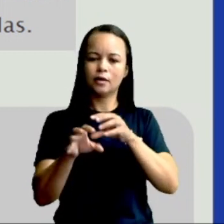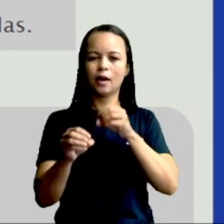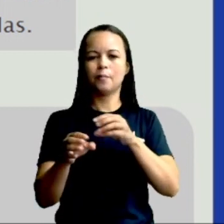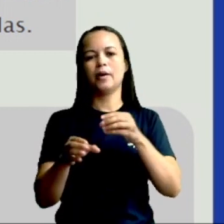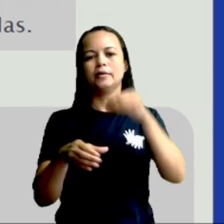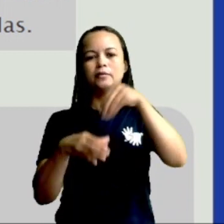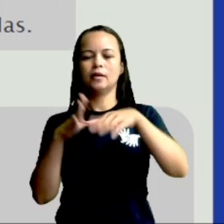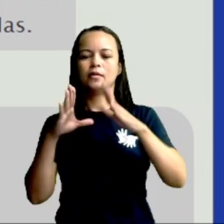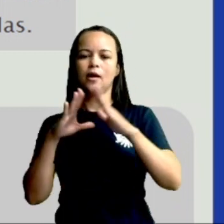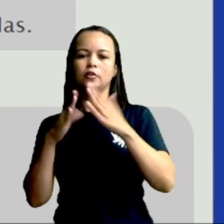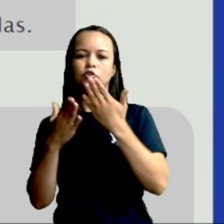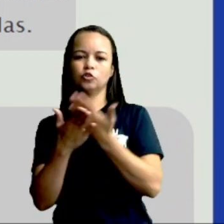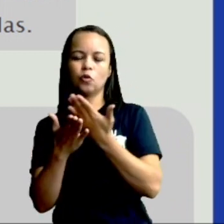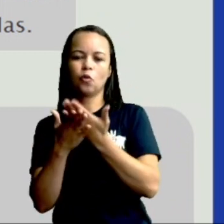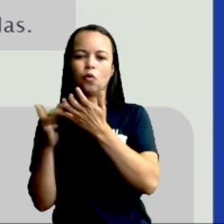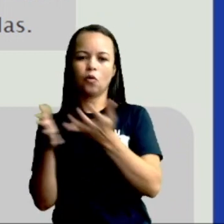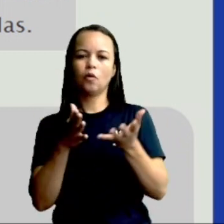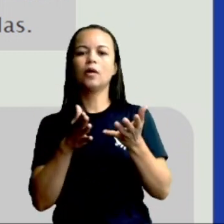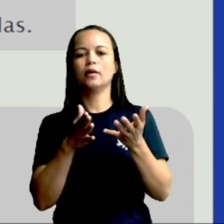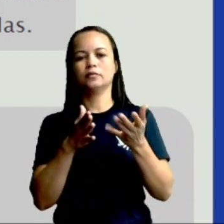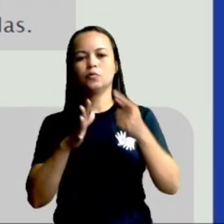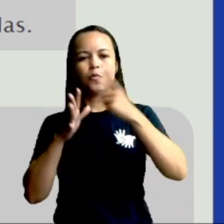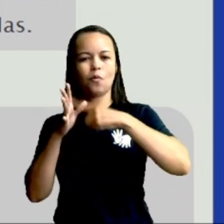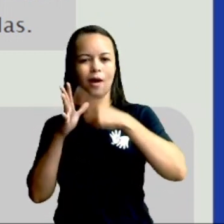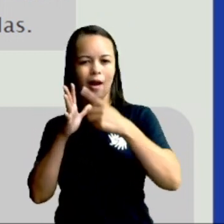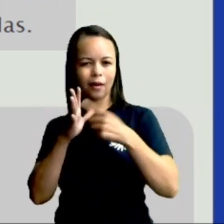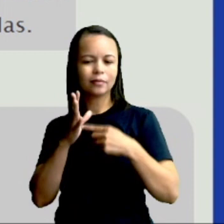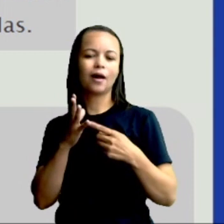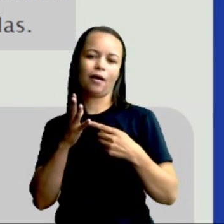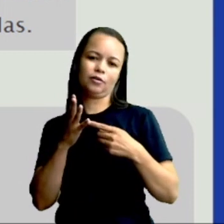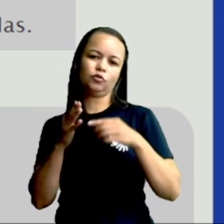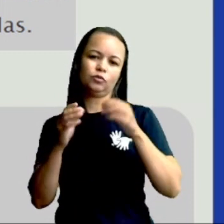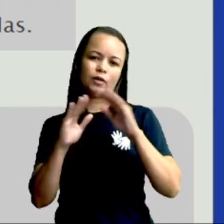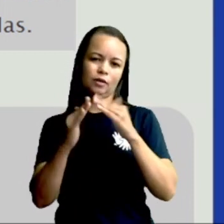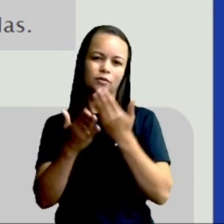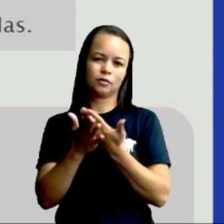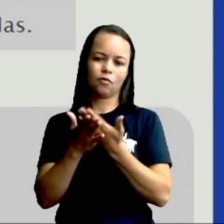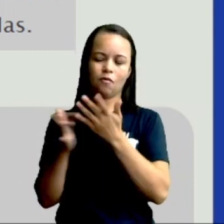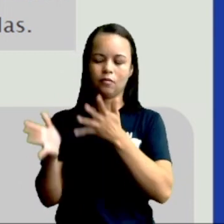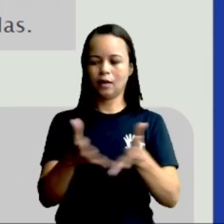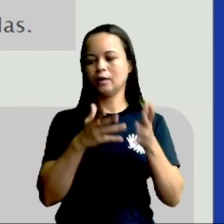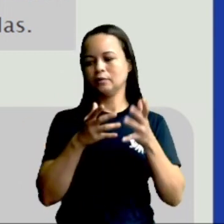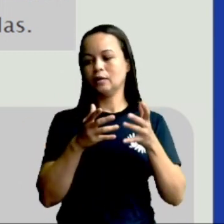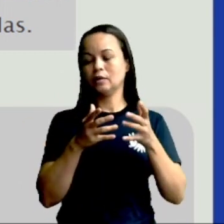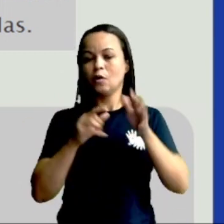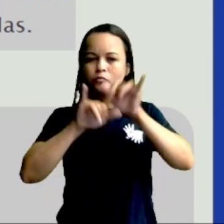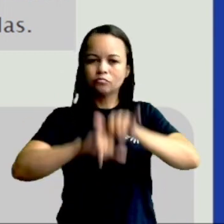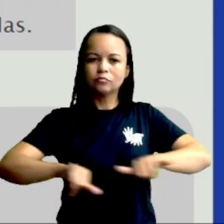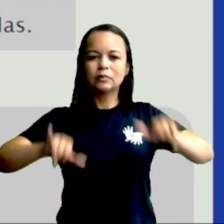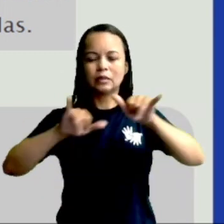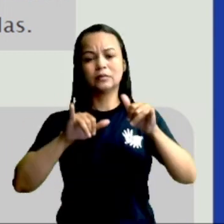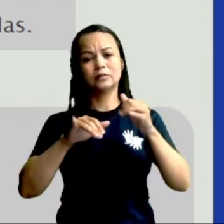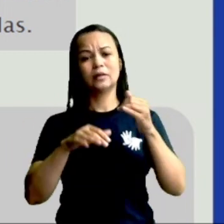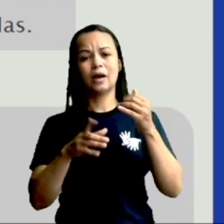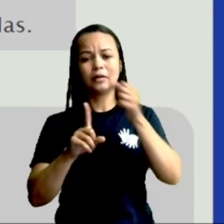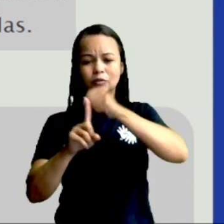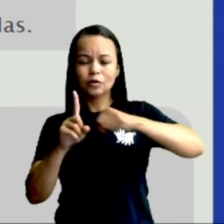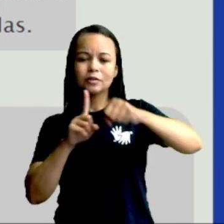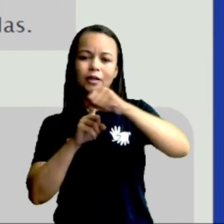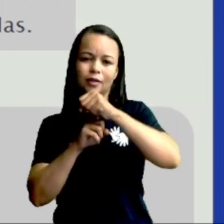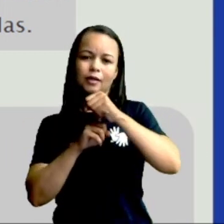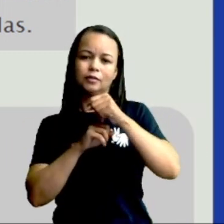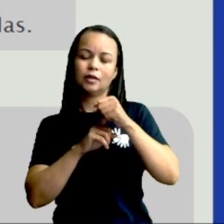está tendo essa aula, né, por isso a relevância também dessa aula chegar para toda a sociedade, a importância